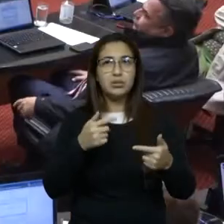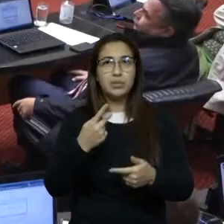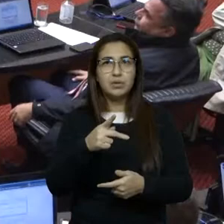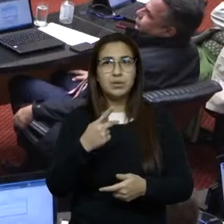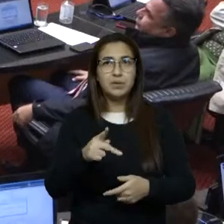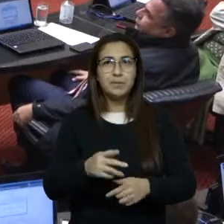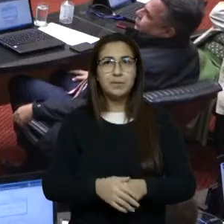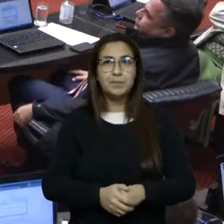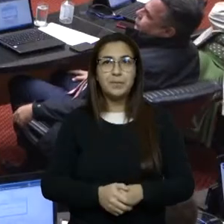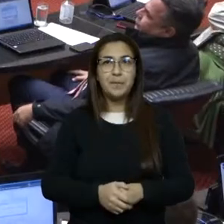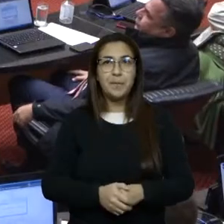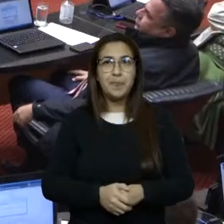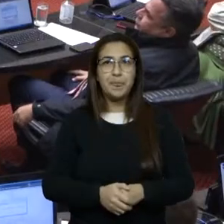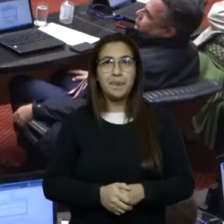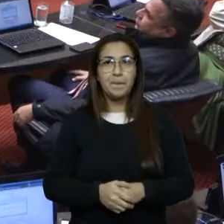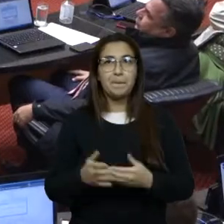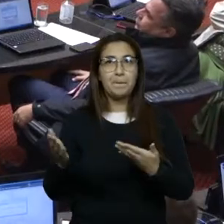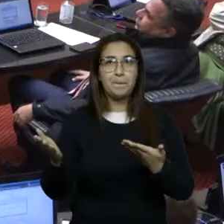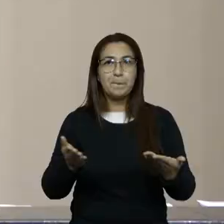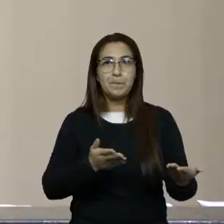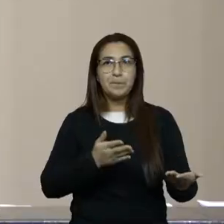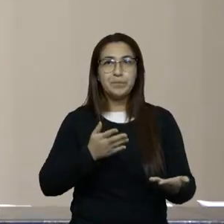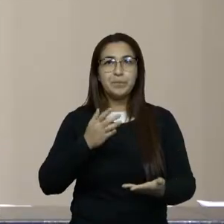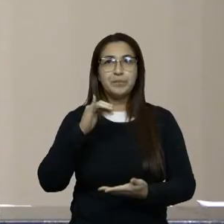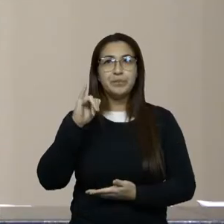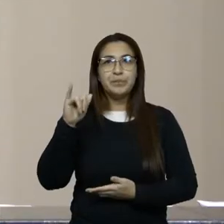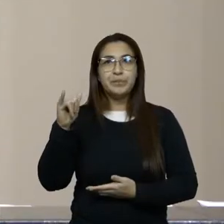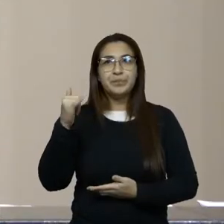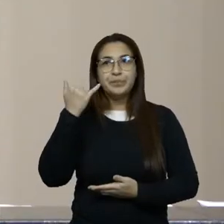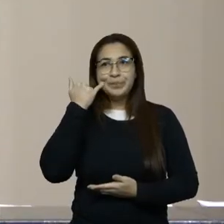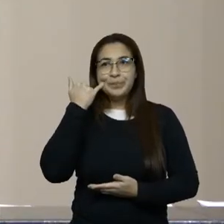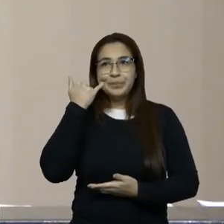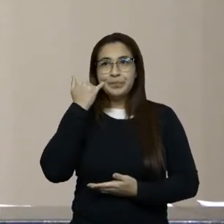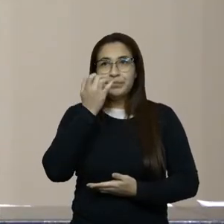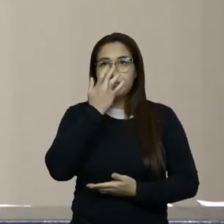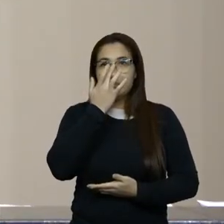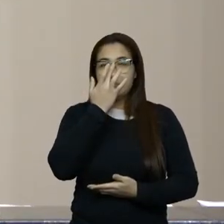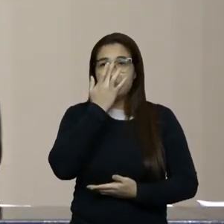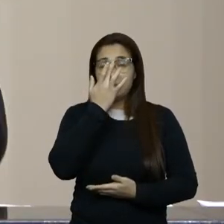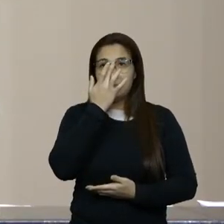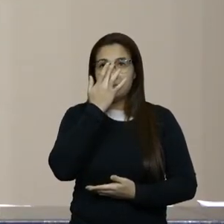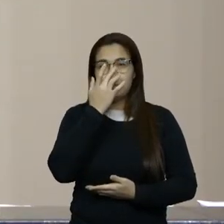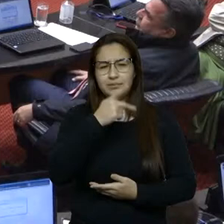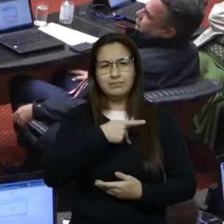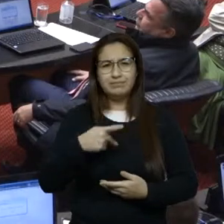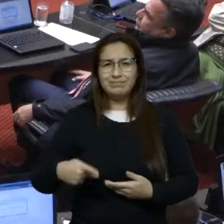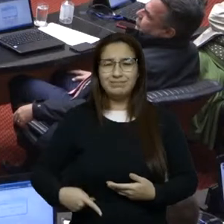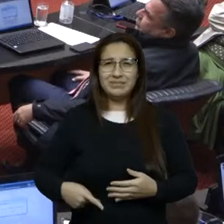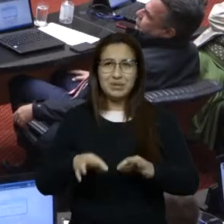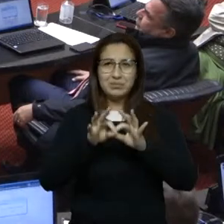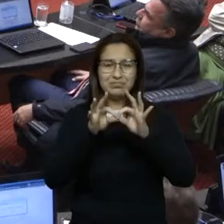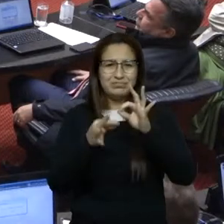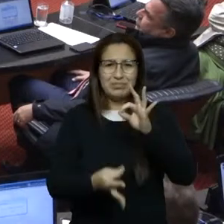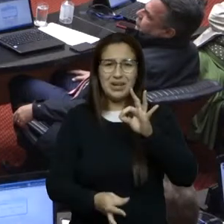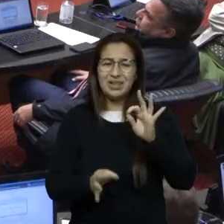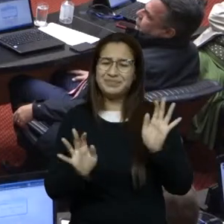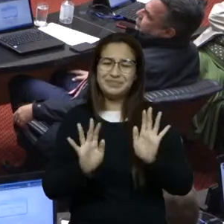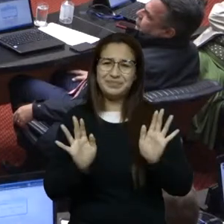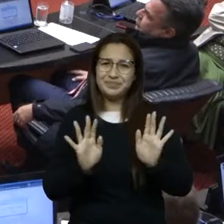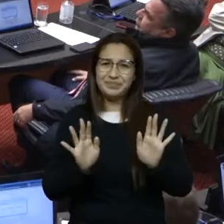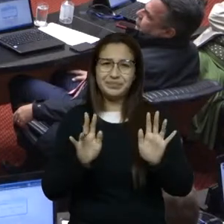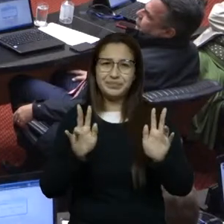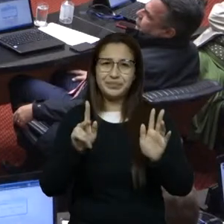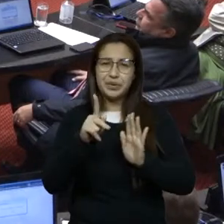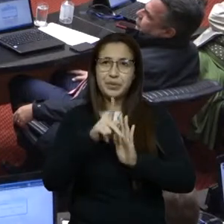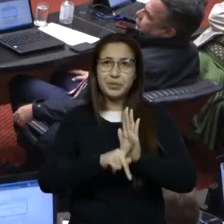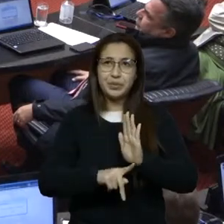Deputado uma marca Deverá ainda para discutir Deputado Jesse Lopes Presidente não vou me alongar com relação a